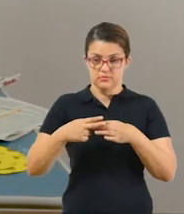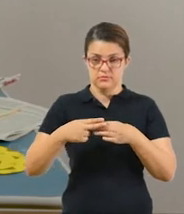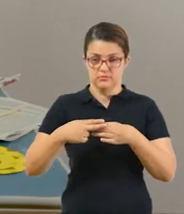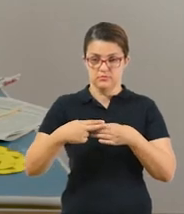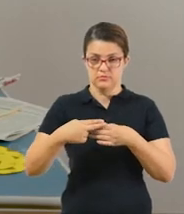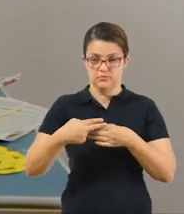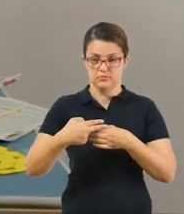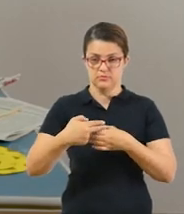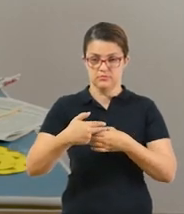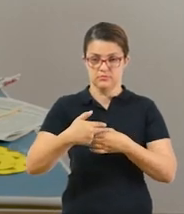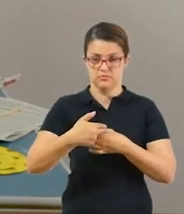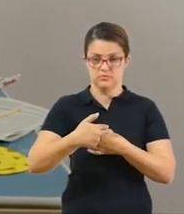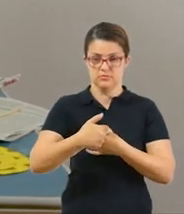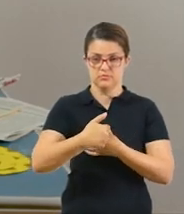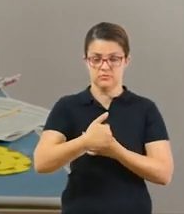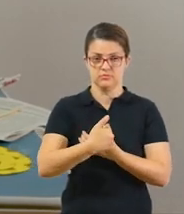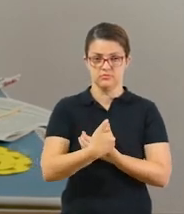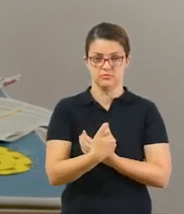final